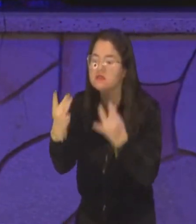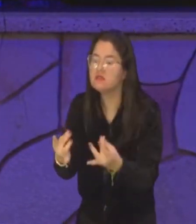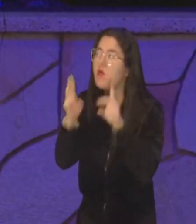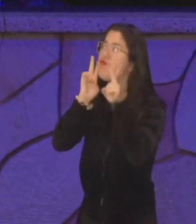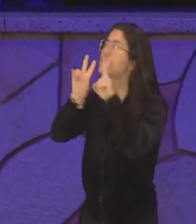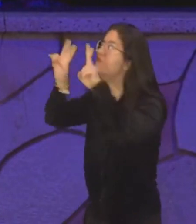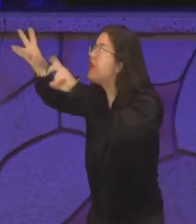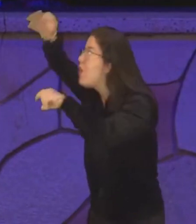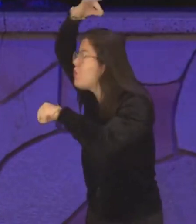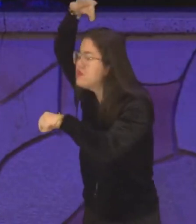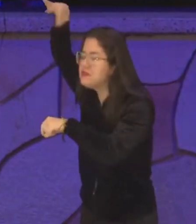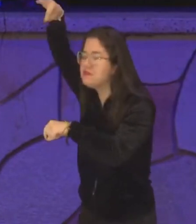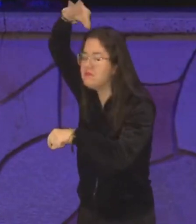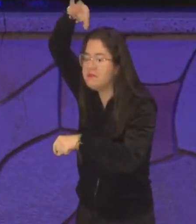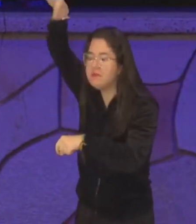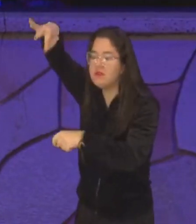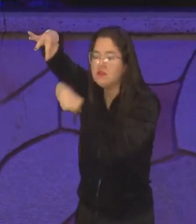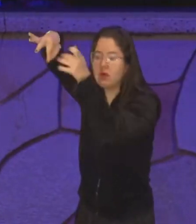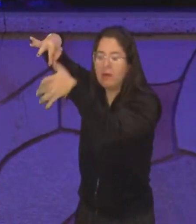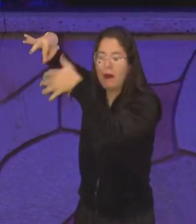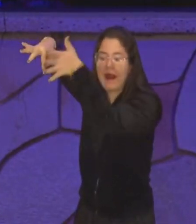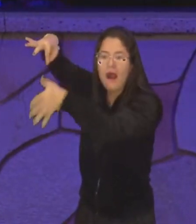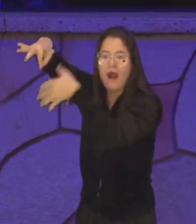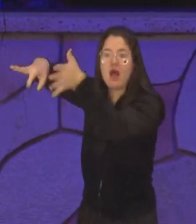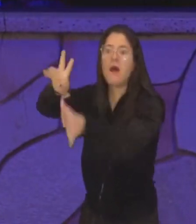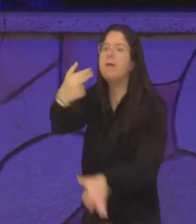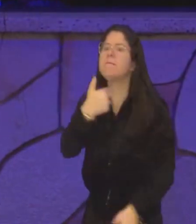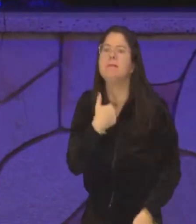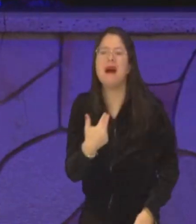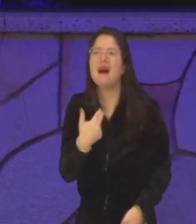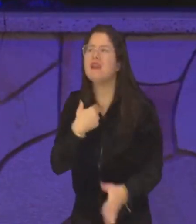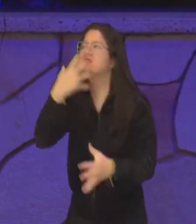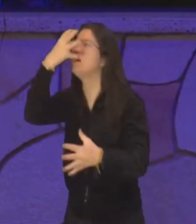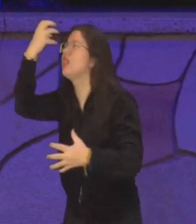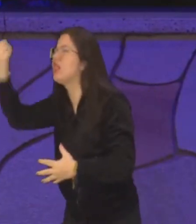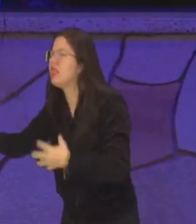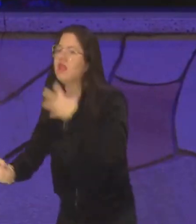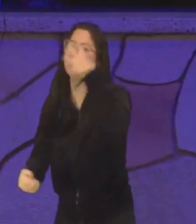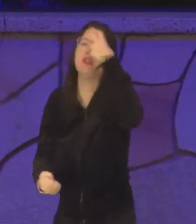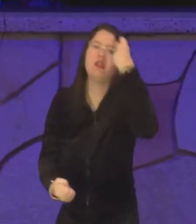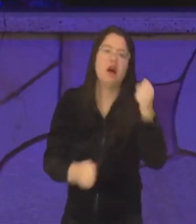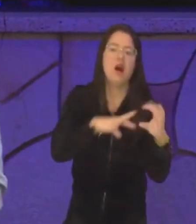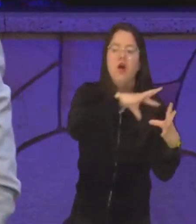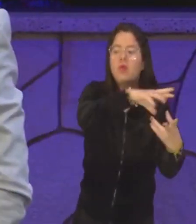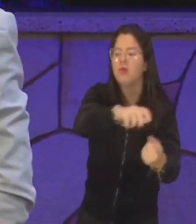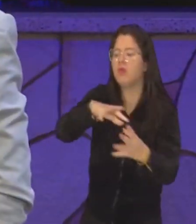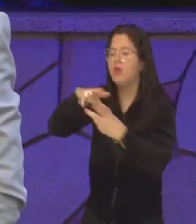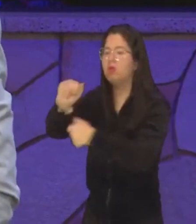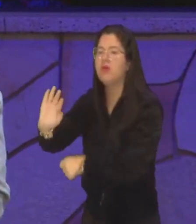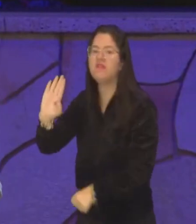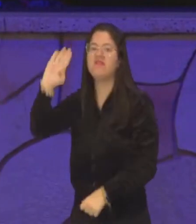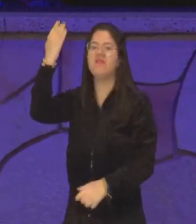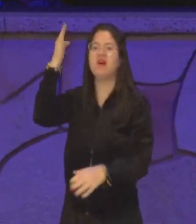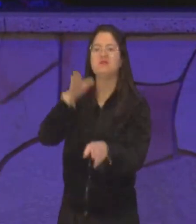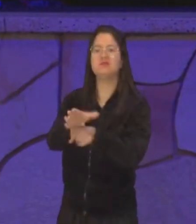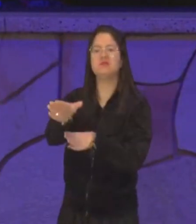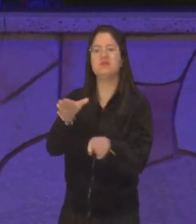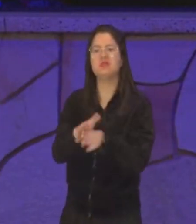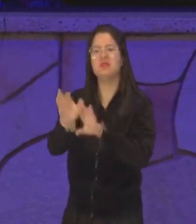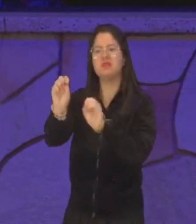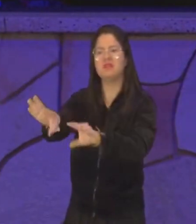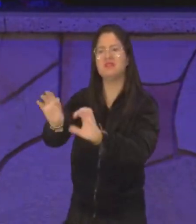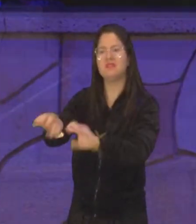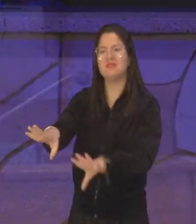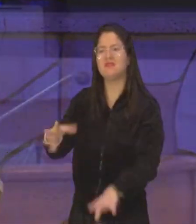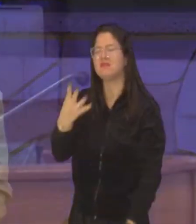Espírito. Parem de dar ouvidos a essas heresias, parem de dar ouvidos a esses falsos ensinos, a estes